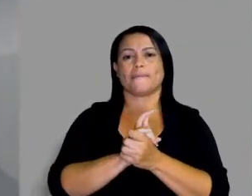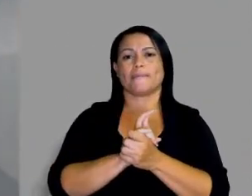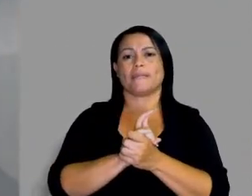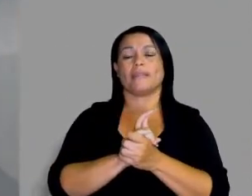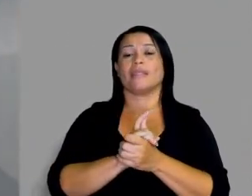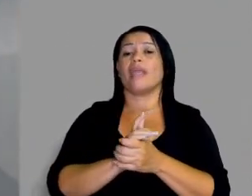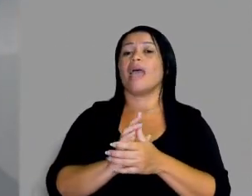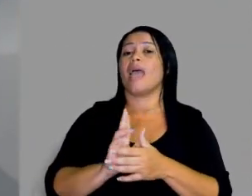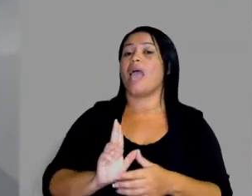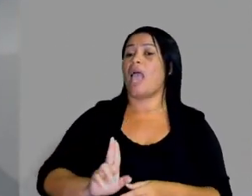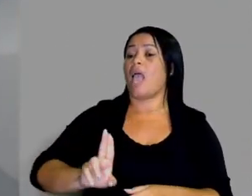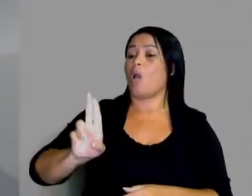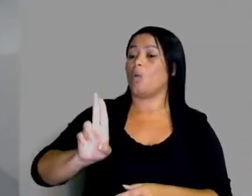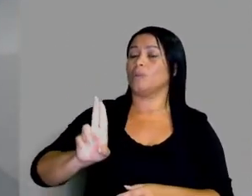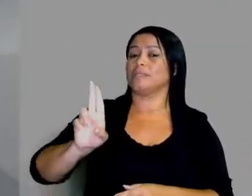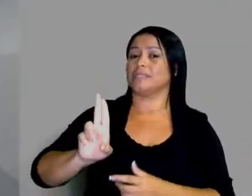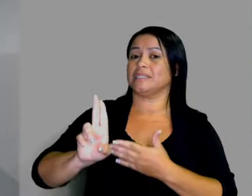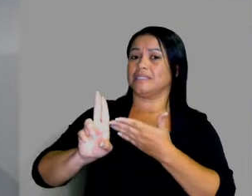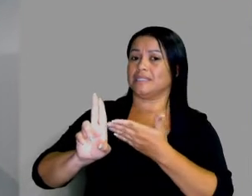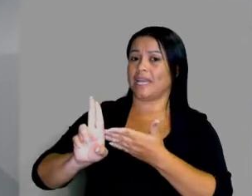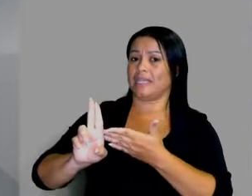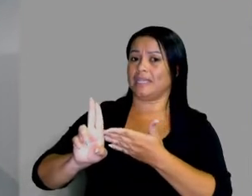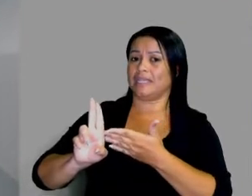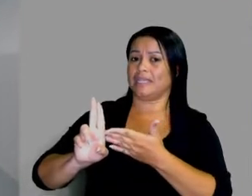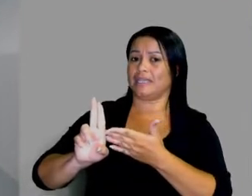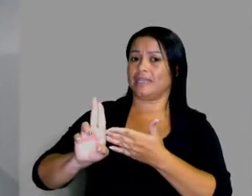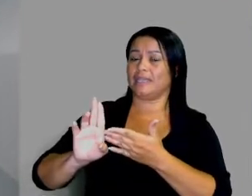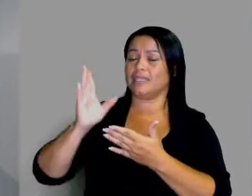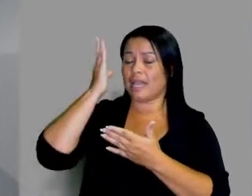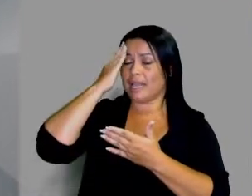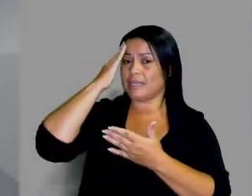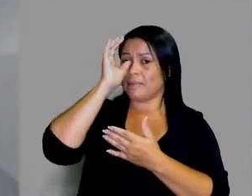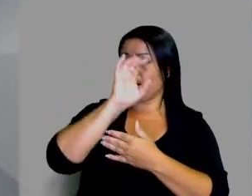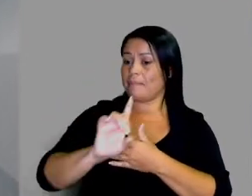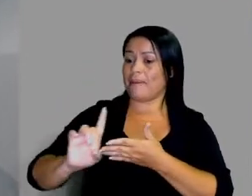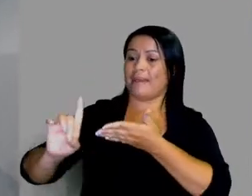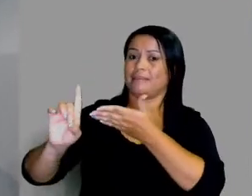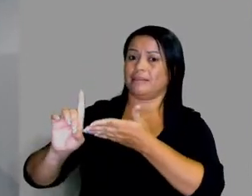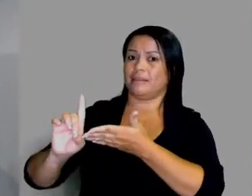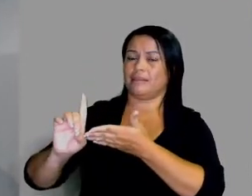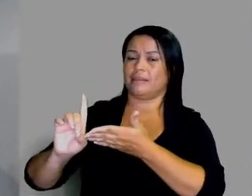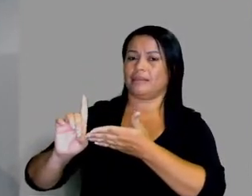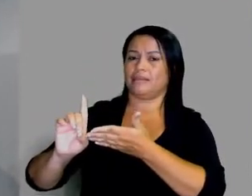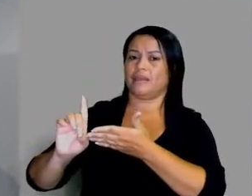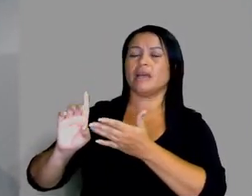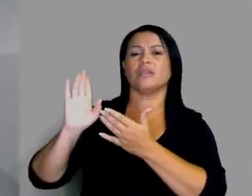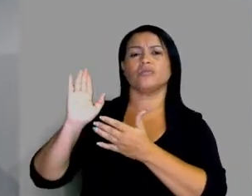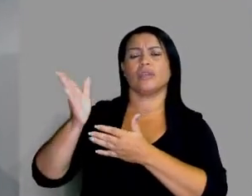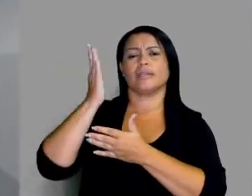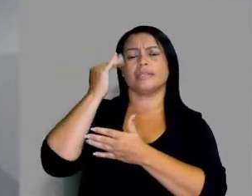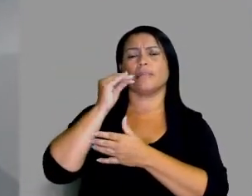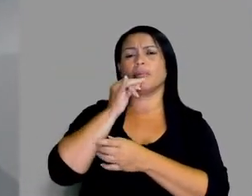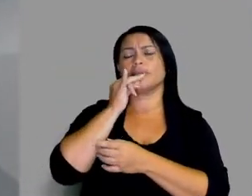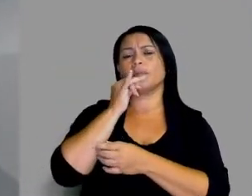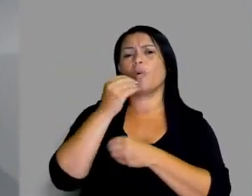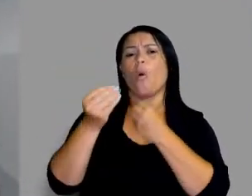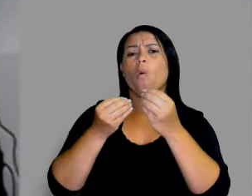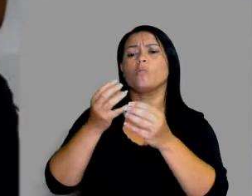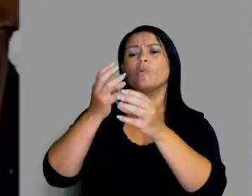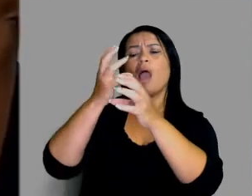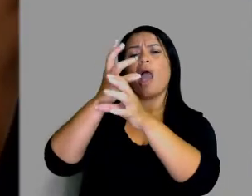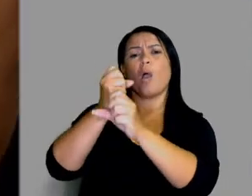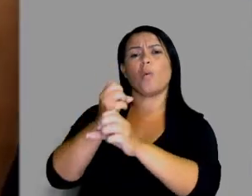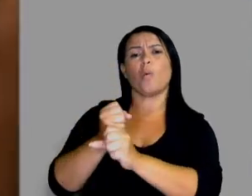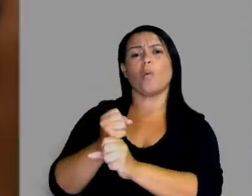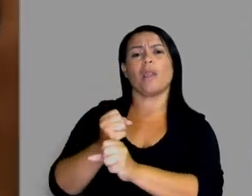A unidade vai ser sempre para a direita, ok? Então, a gente vamos calcular